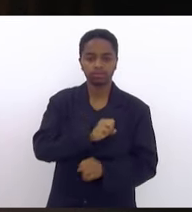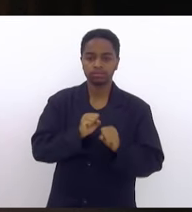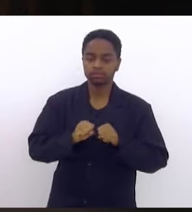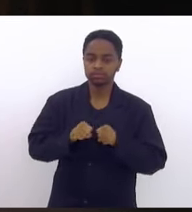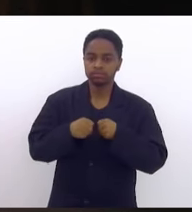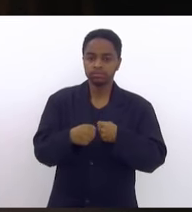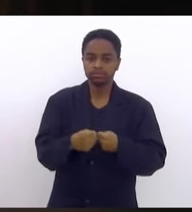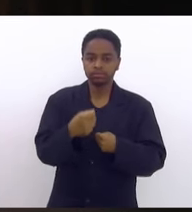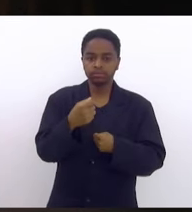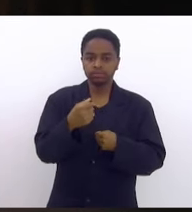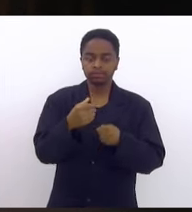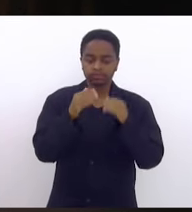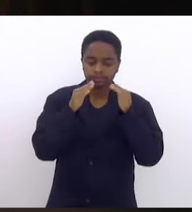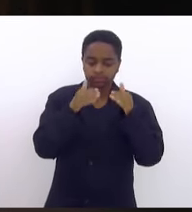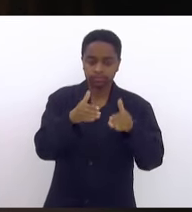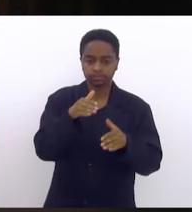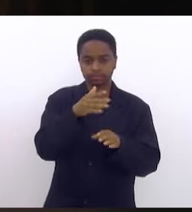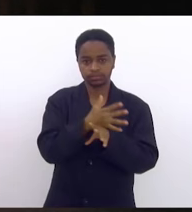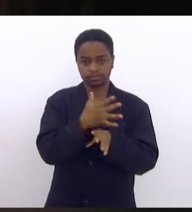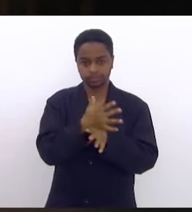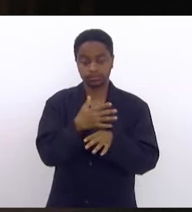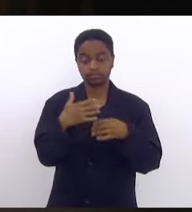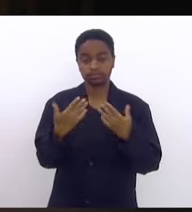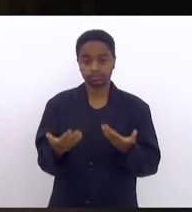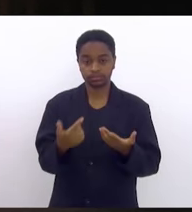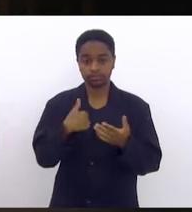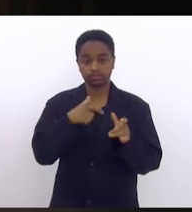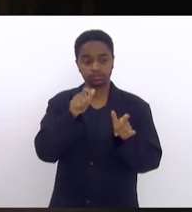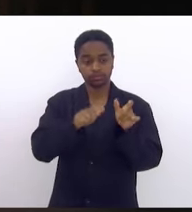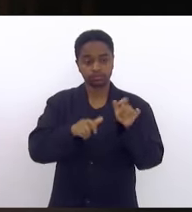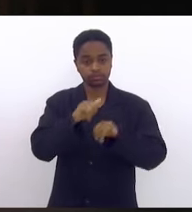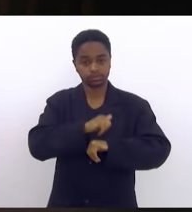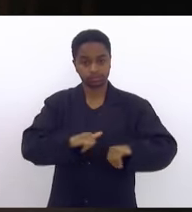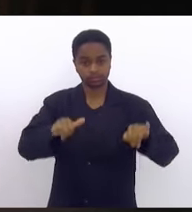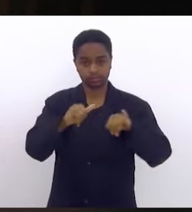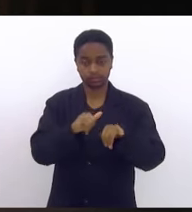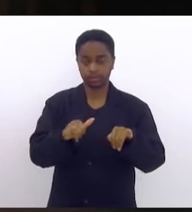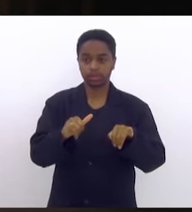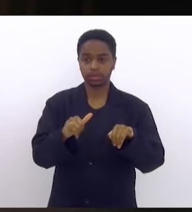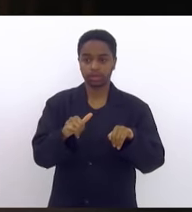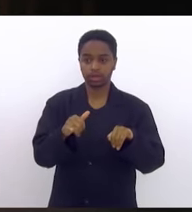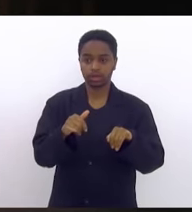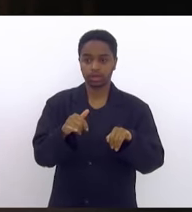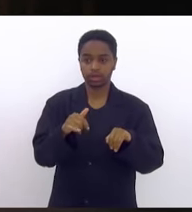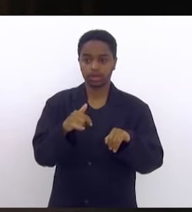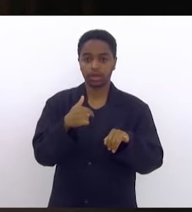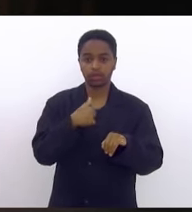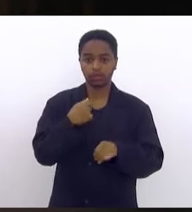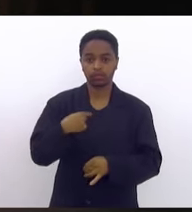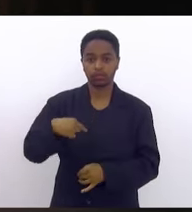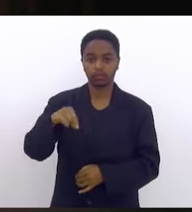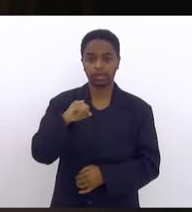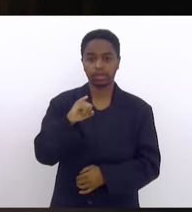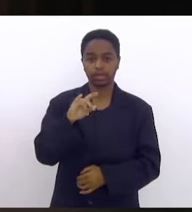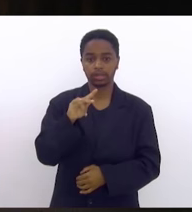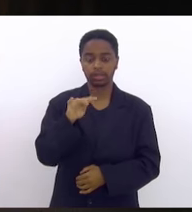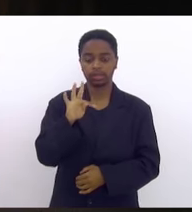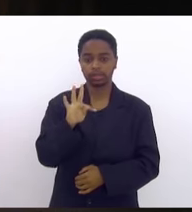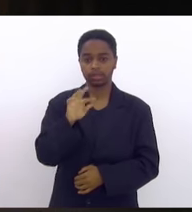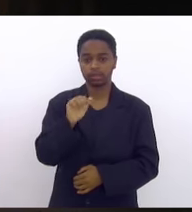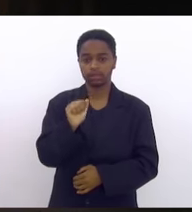cidade. Então, falo para todo mundo, poxa, eu vou em Itacuruçá, que é onde você